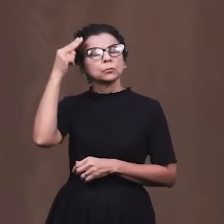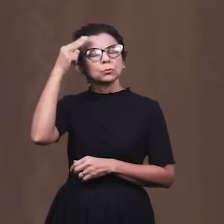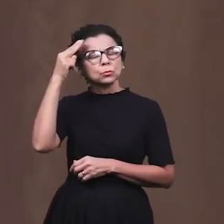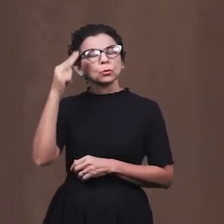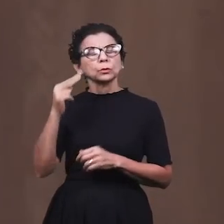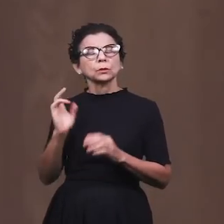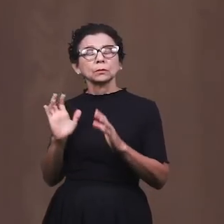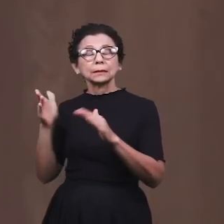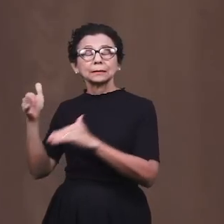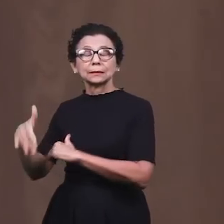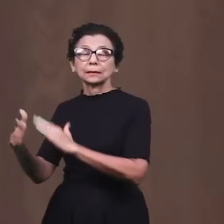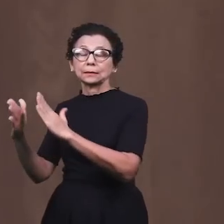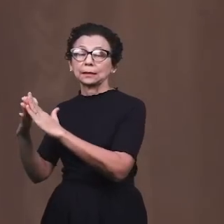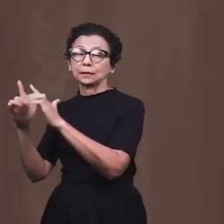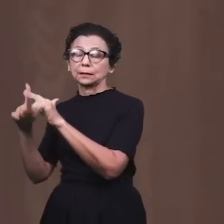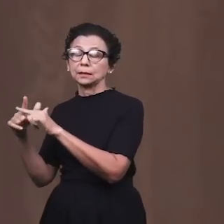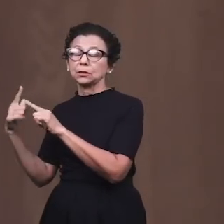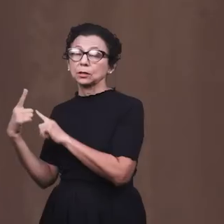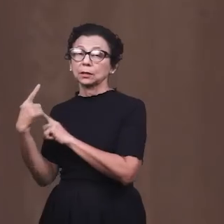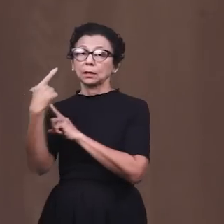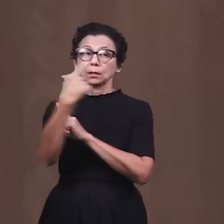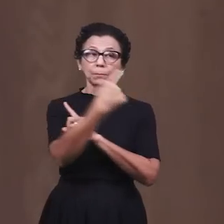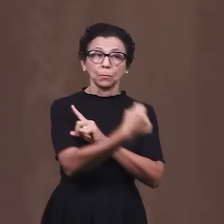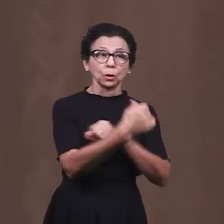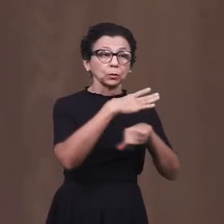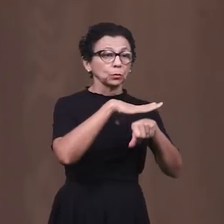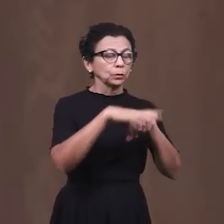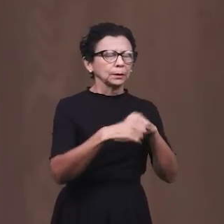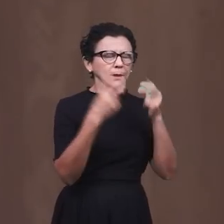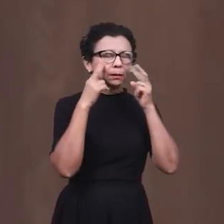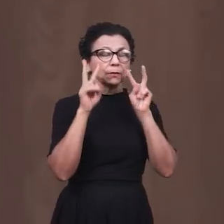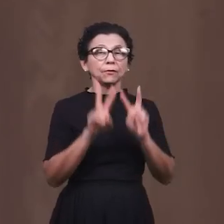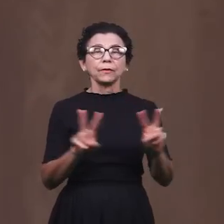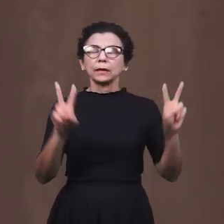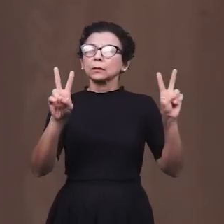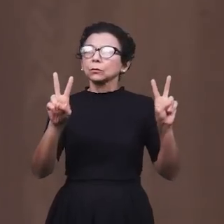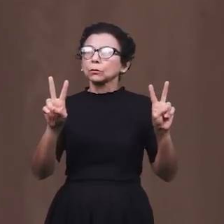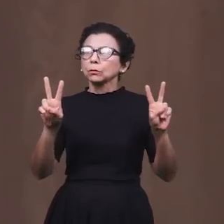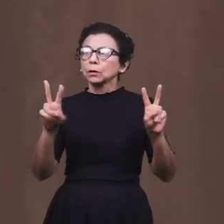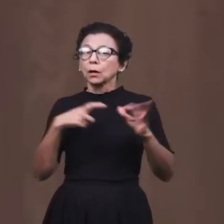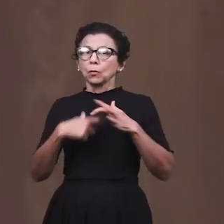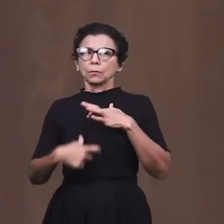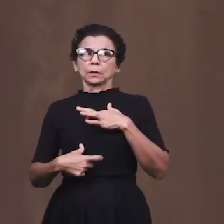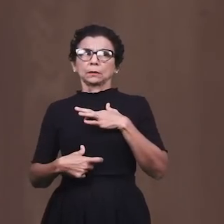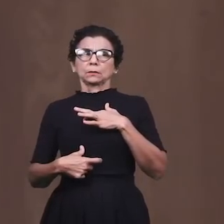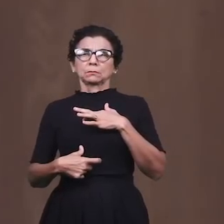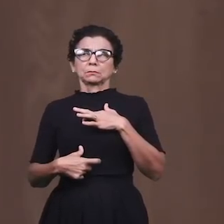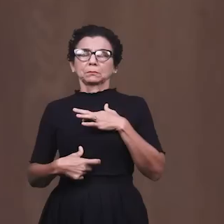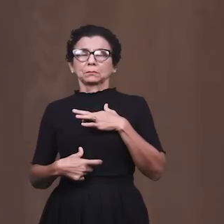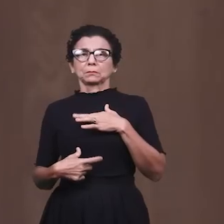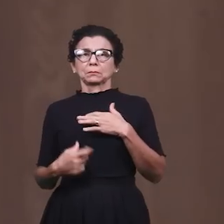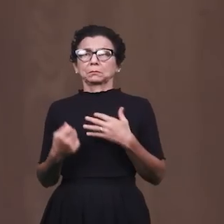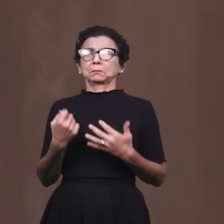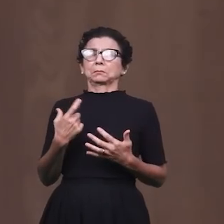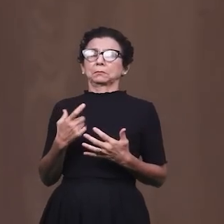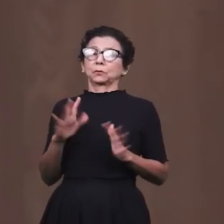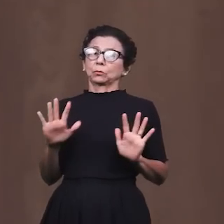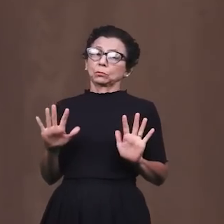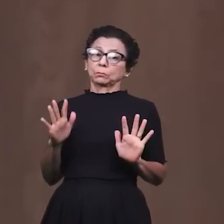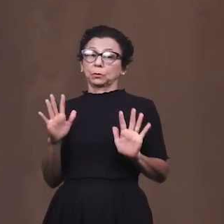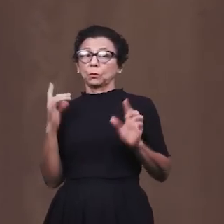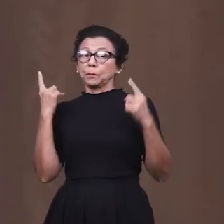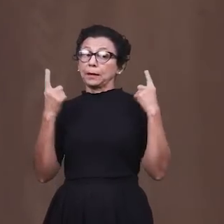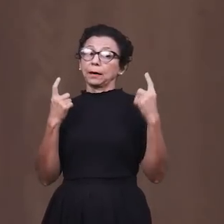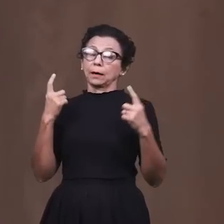obreiro tremeu naquela hora, né? Falou, não, só leva lá para dentro, nós vamos assistir o culto e vamos orar por ela e tudo. Resultado, para resumir